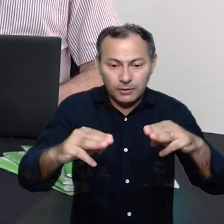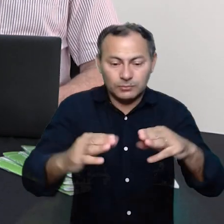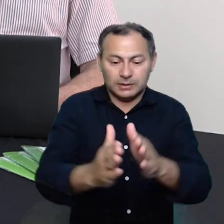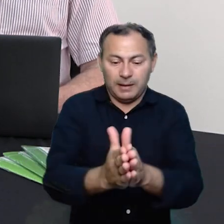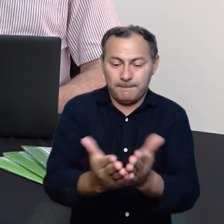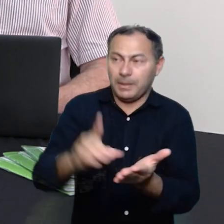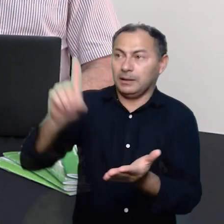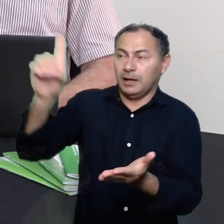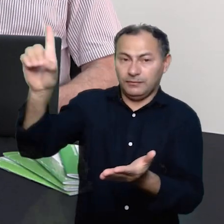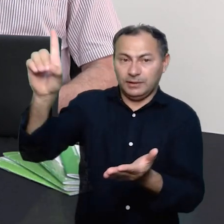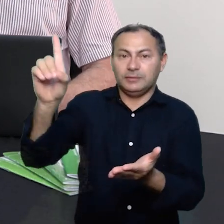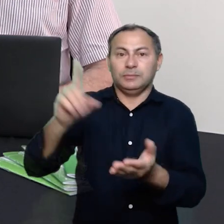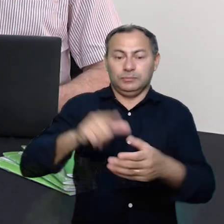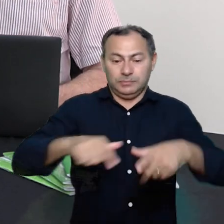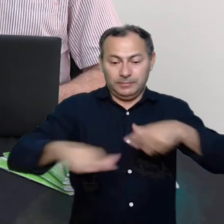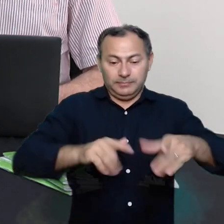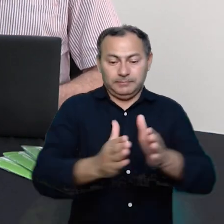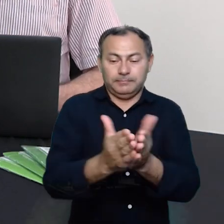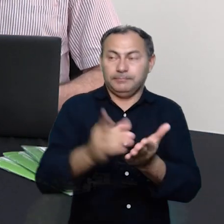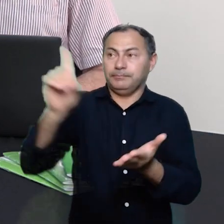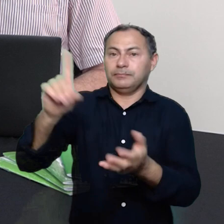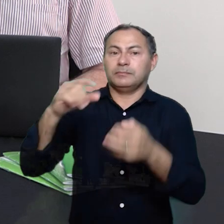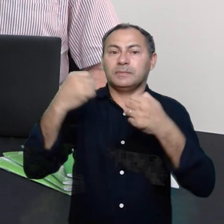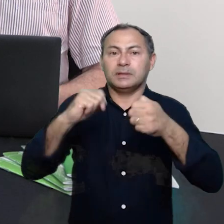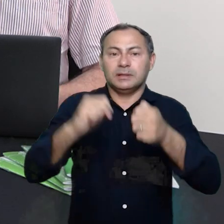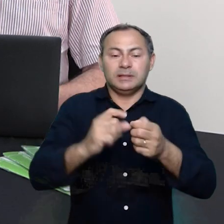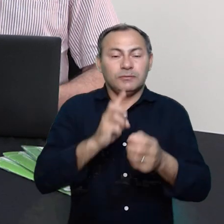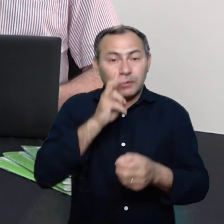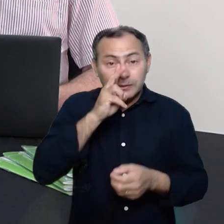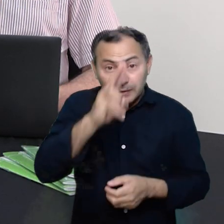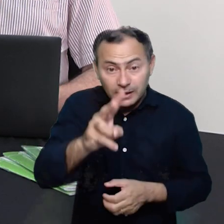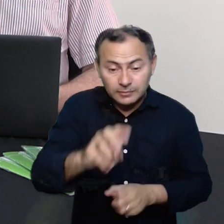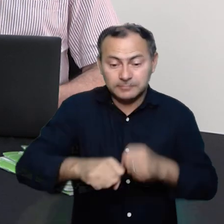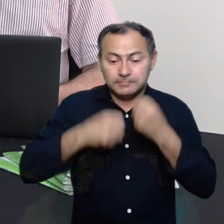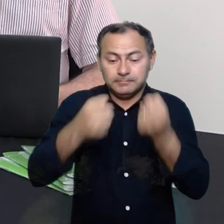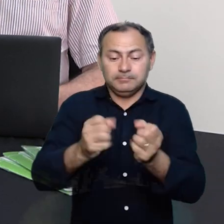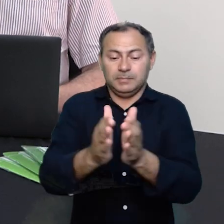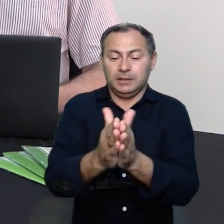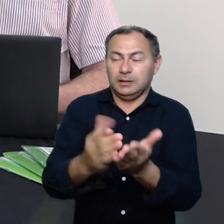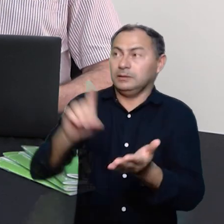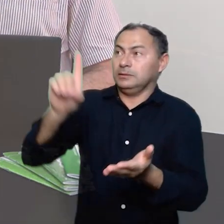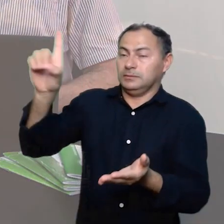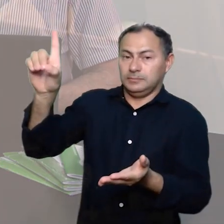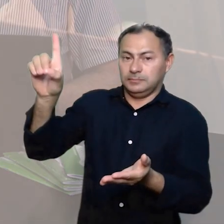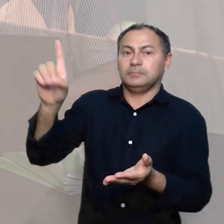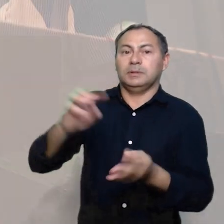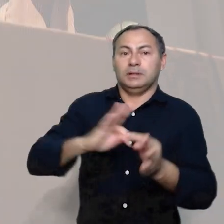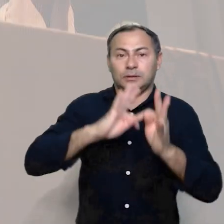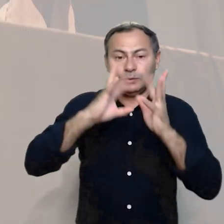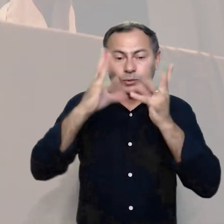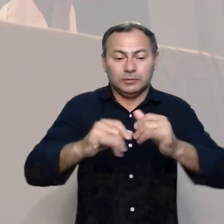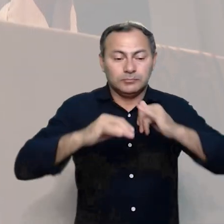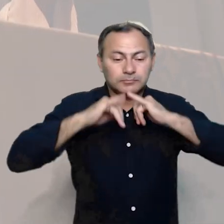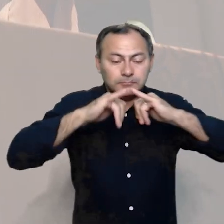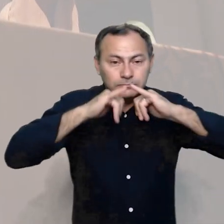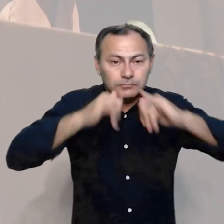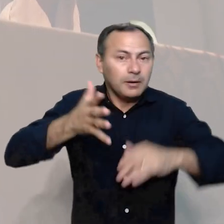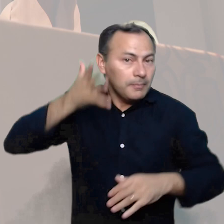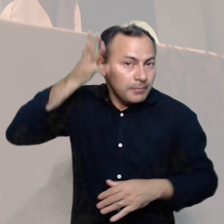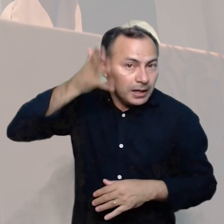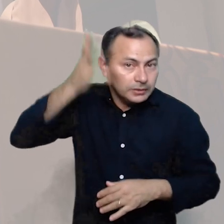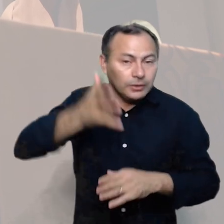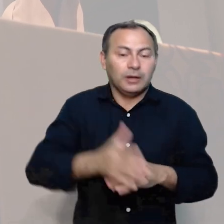palavra também deve ser nutrido e alimentado pela palavra de Deus. Toda a pregação pastoral,